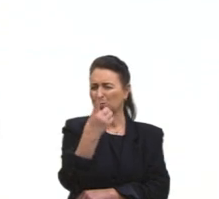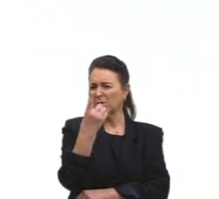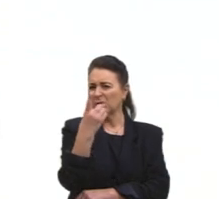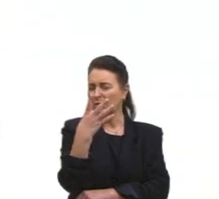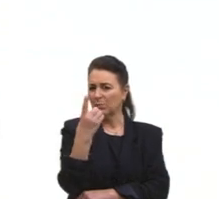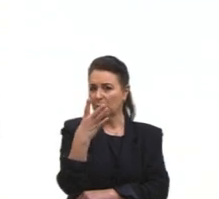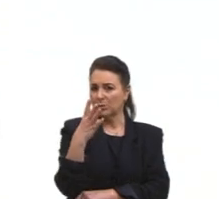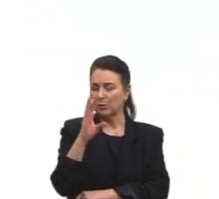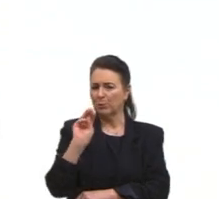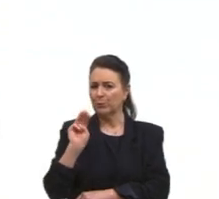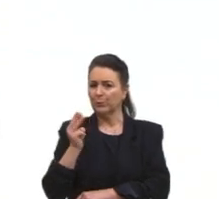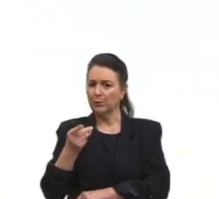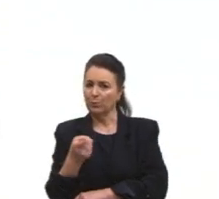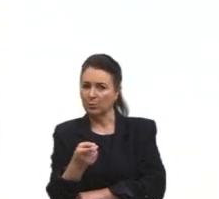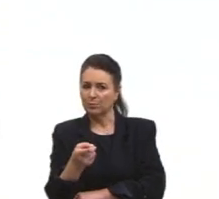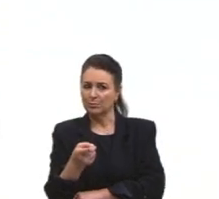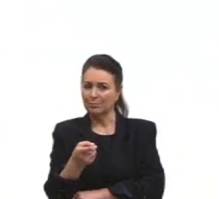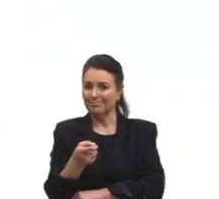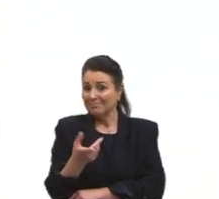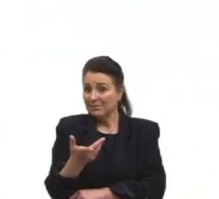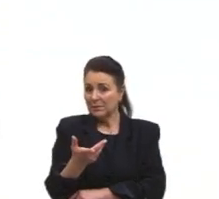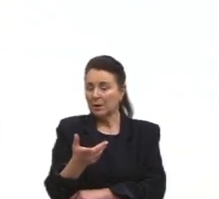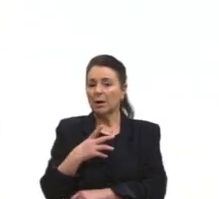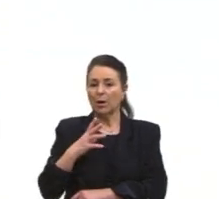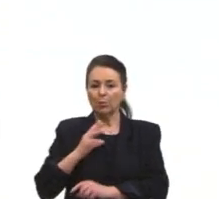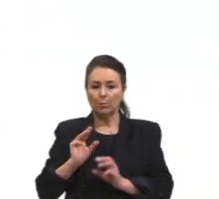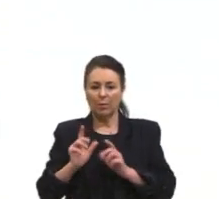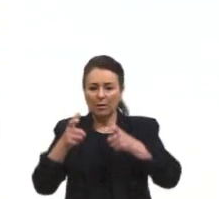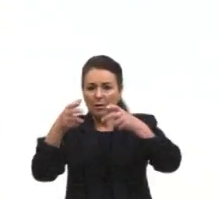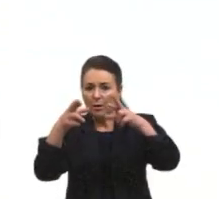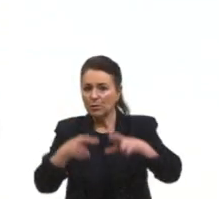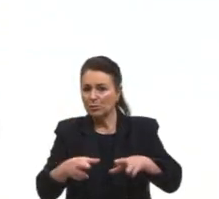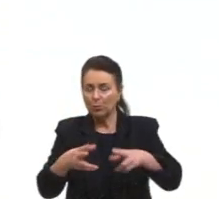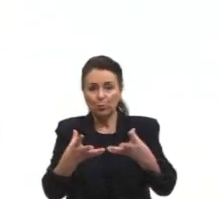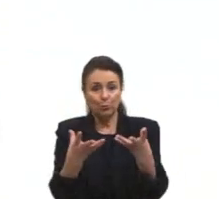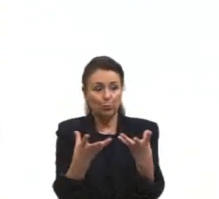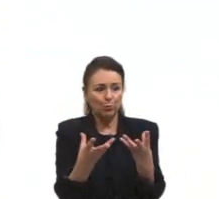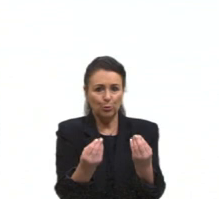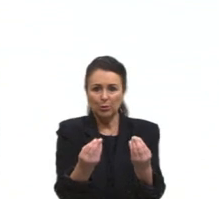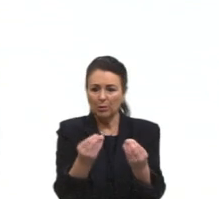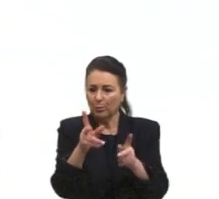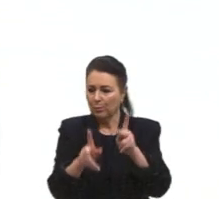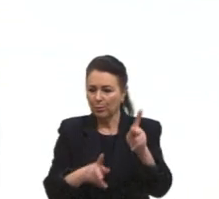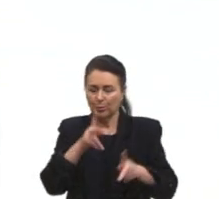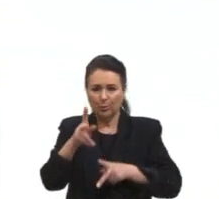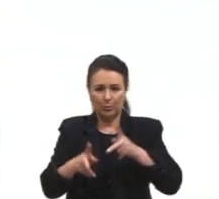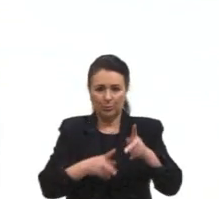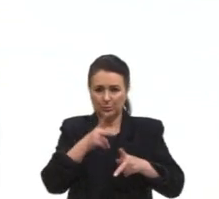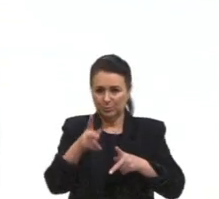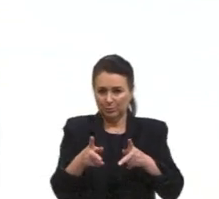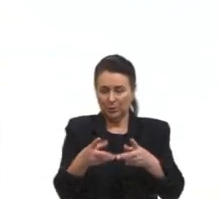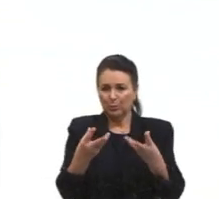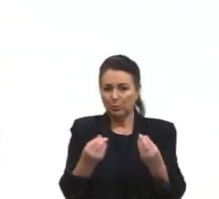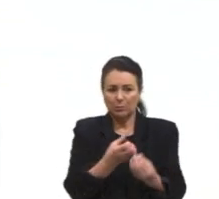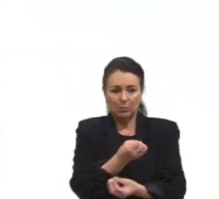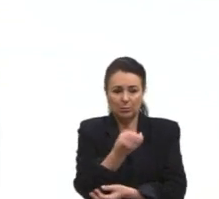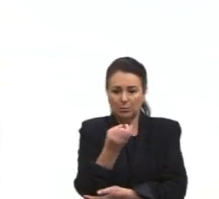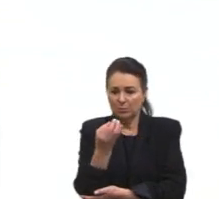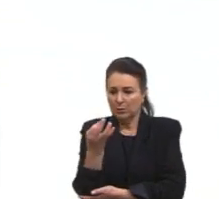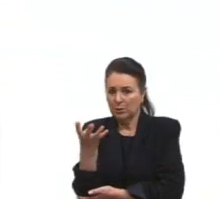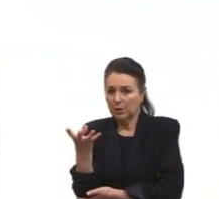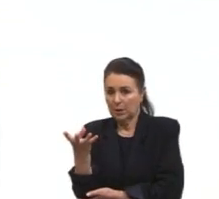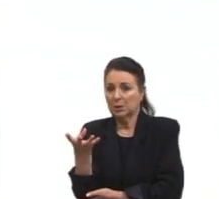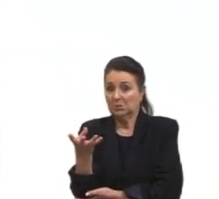um pouco mais do que os habitantes do Brasil uma região inteira né Tem bastante relativamente uma quantidade aí de